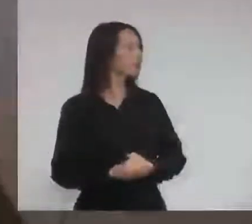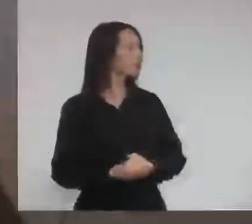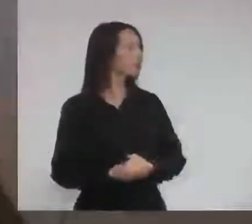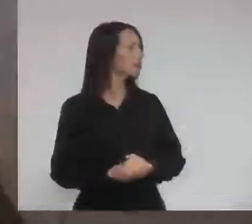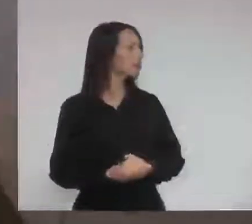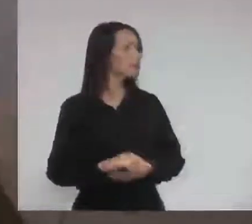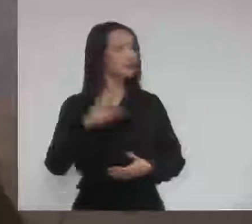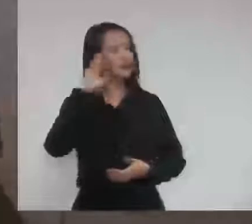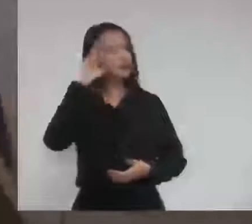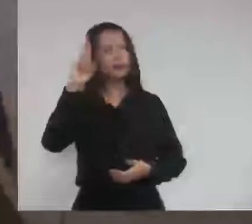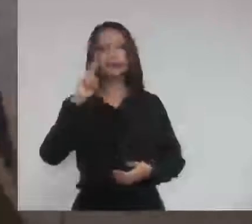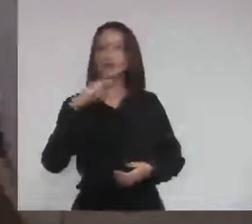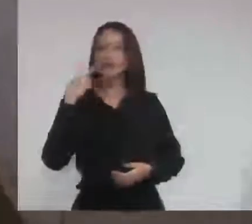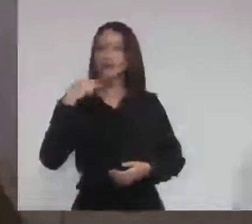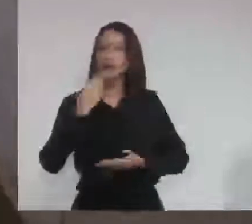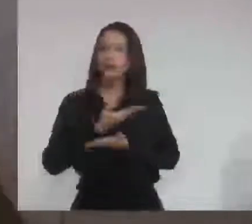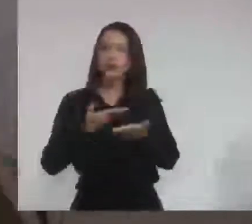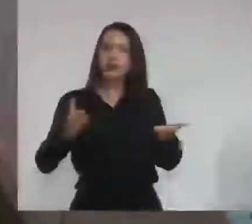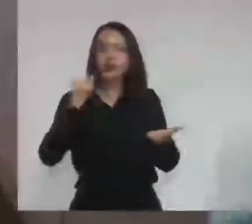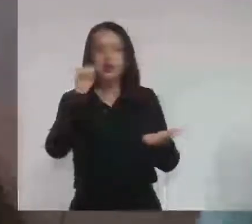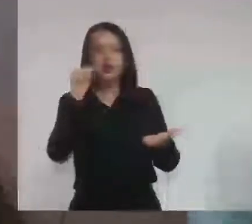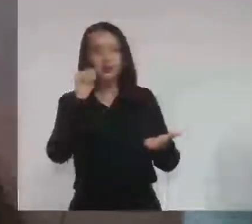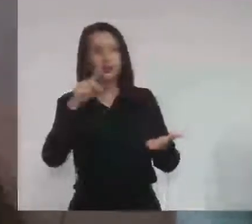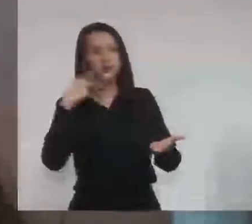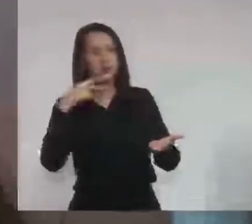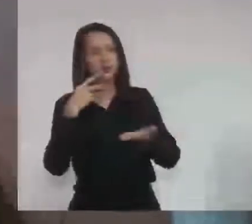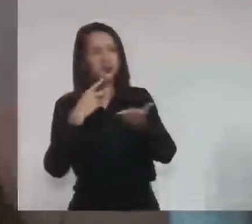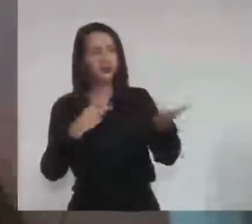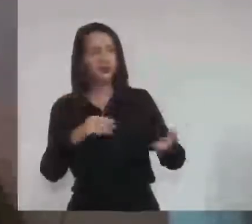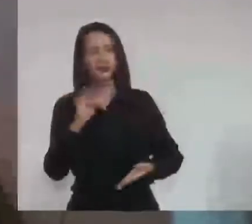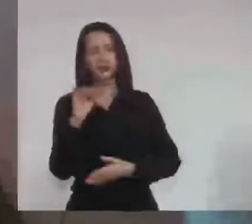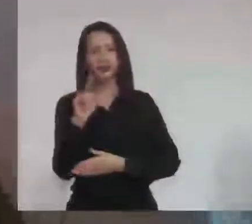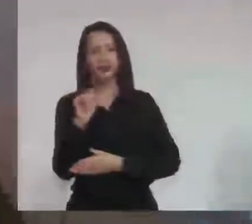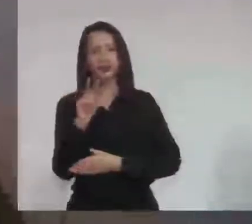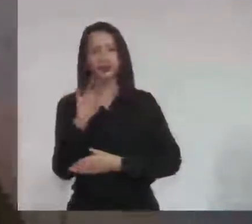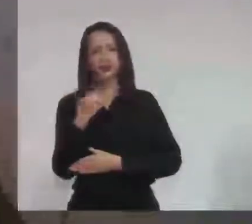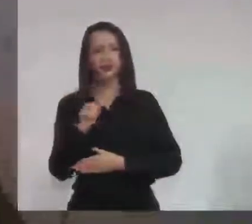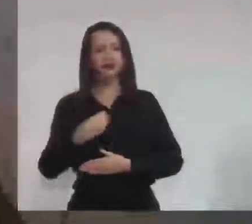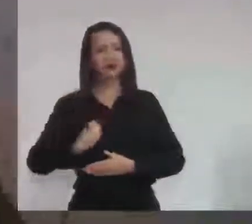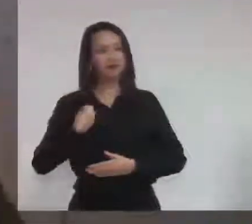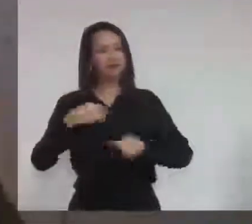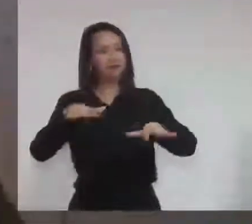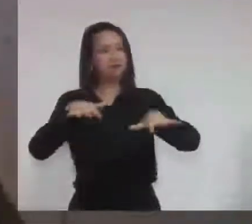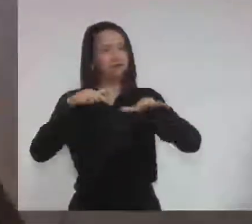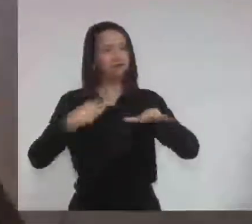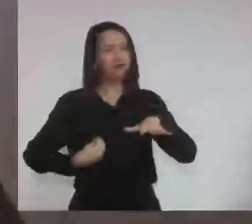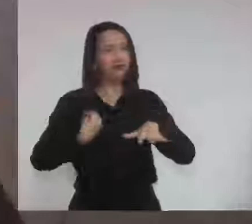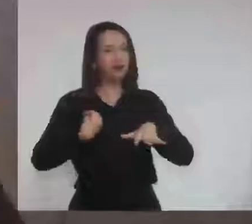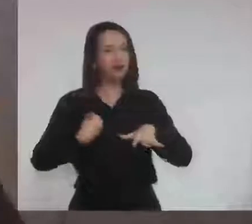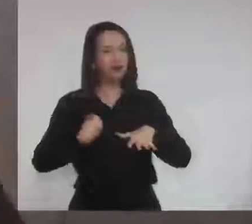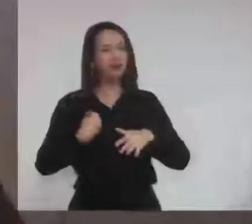senhores vereadores, a vereadora Flávia Bittar, público aqui presente,